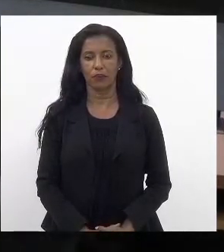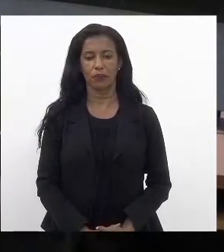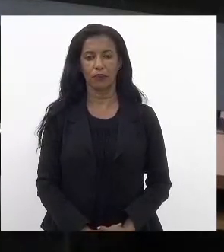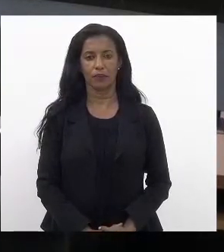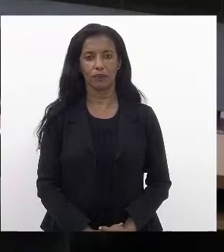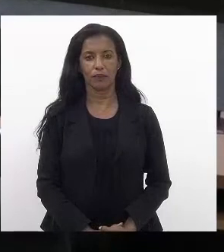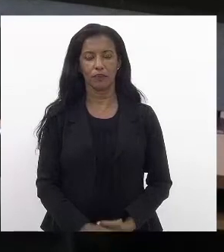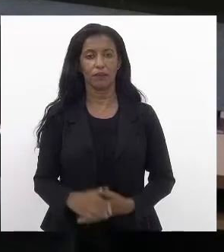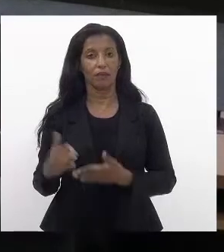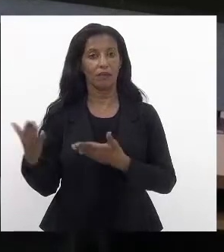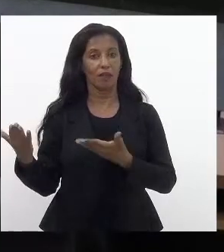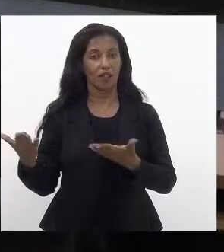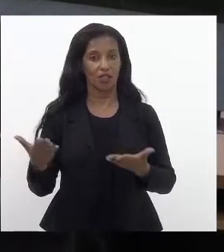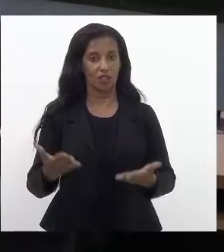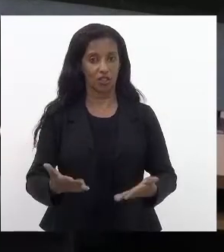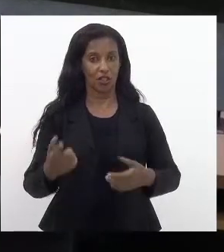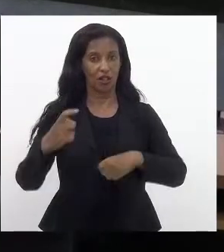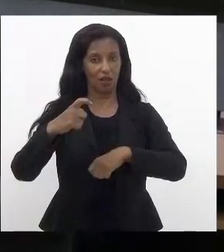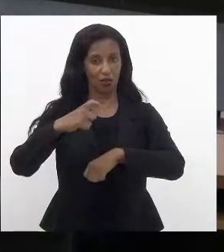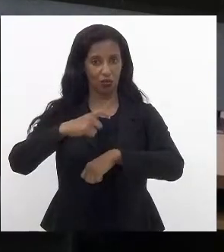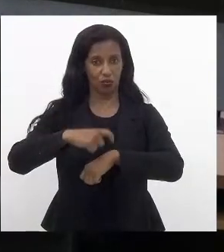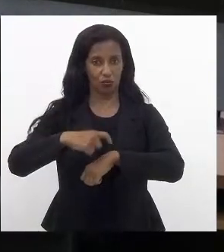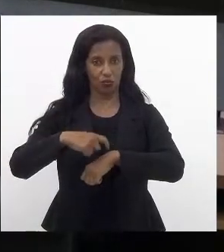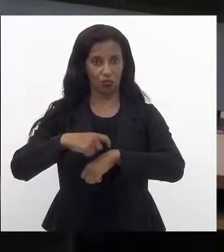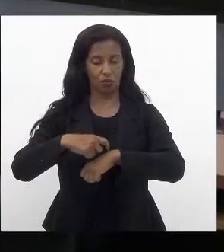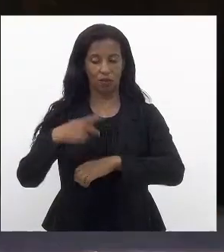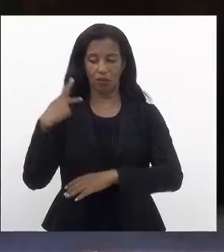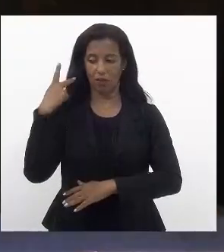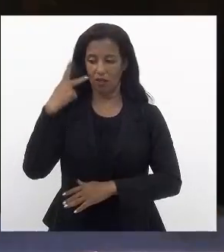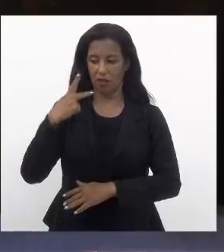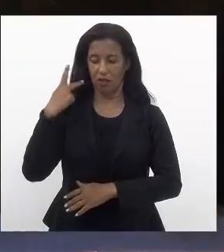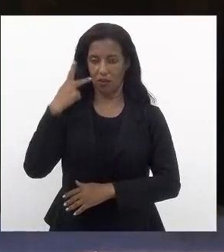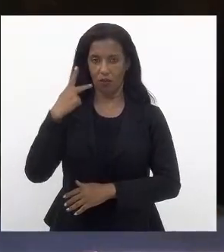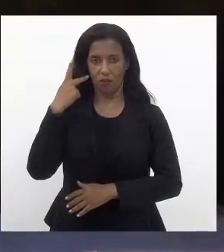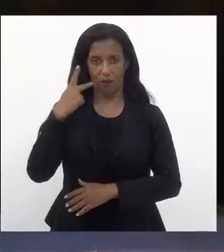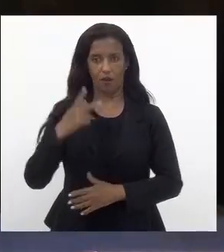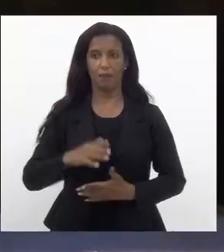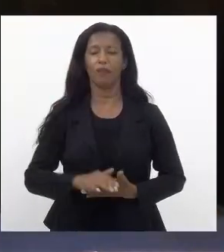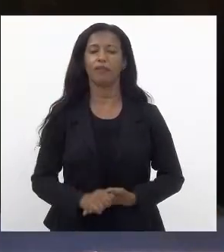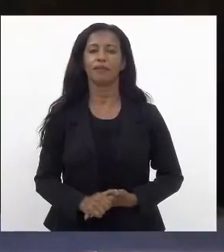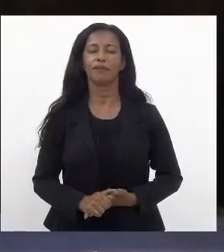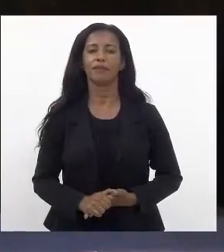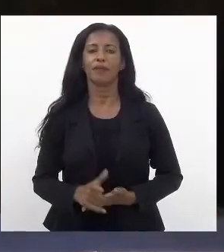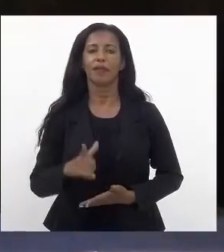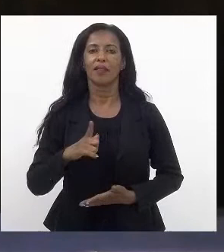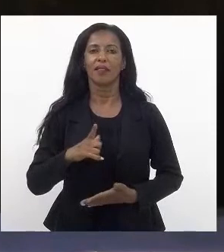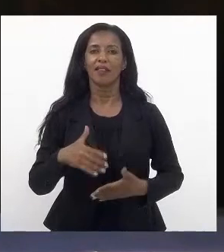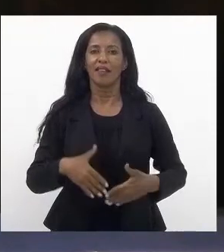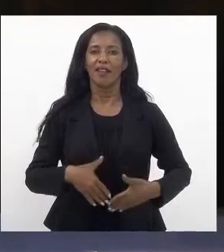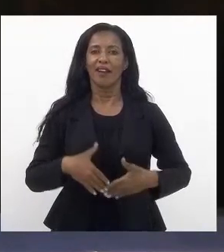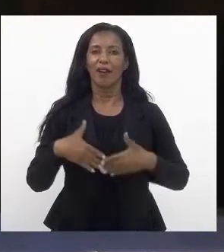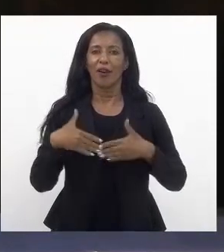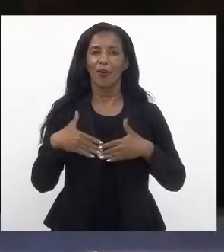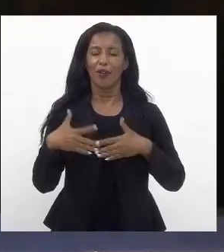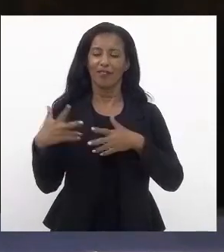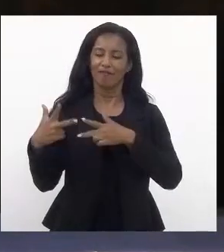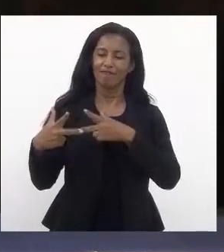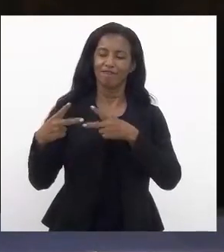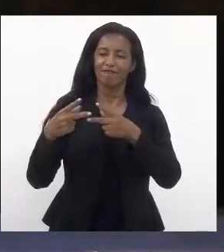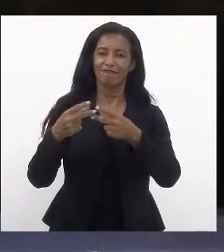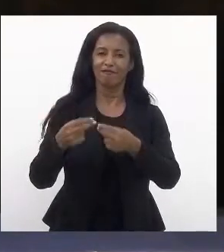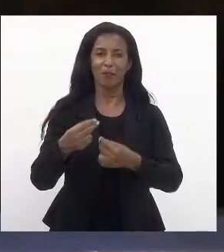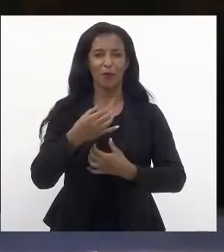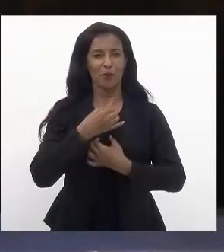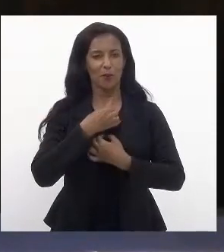É chegado o momento em que o Parlamento Fluminense tem a honra de agraciar com a